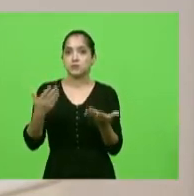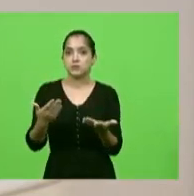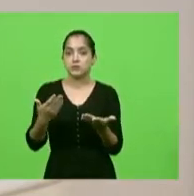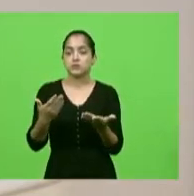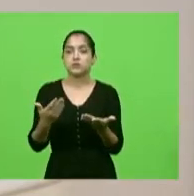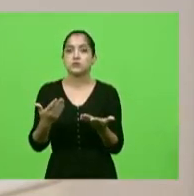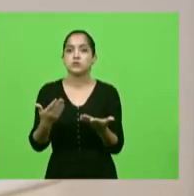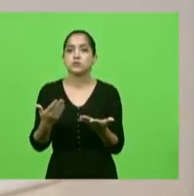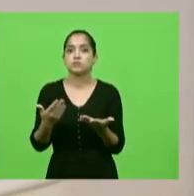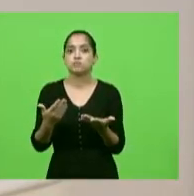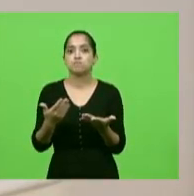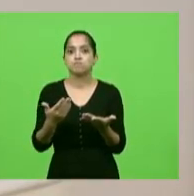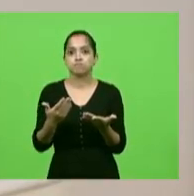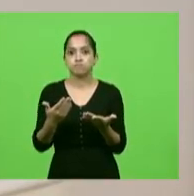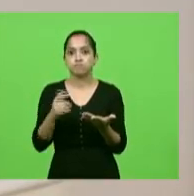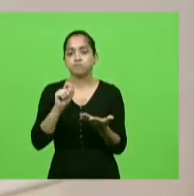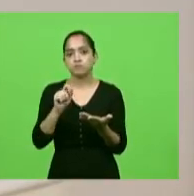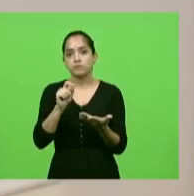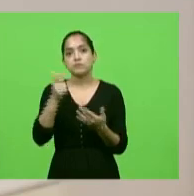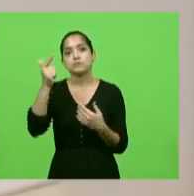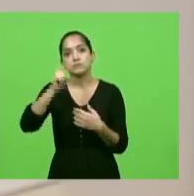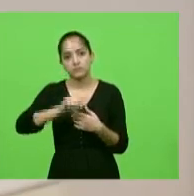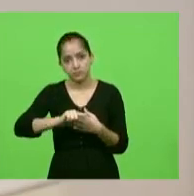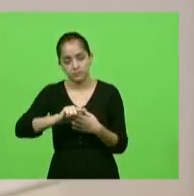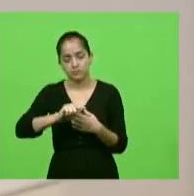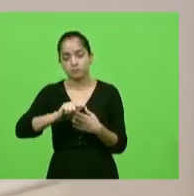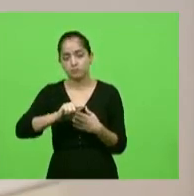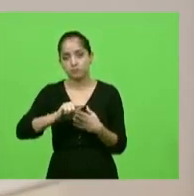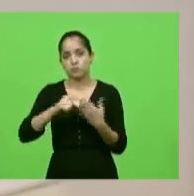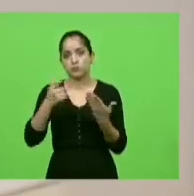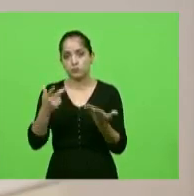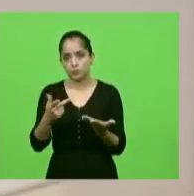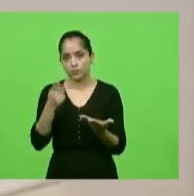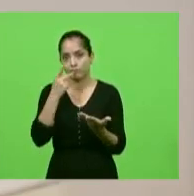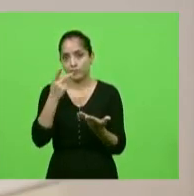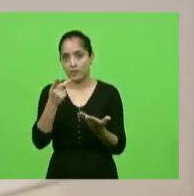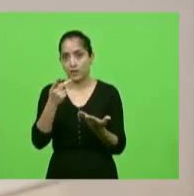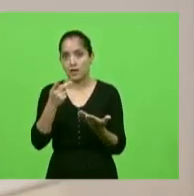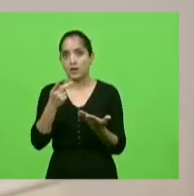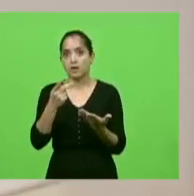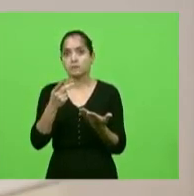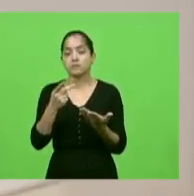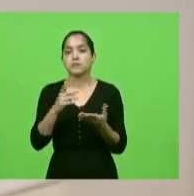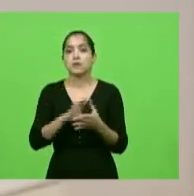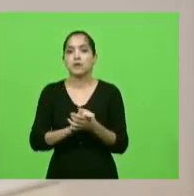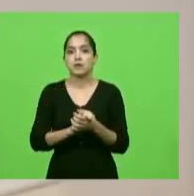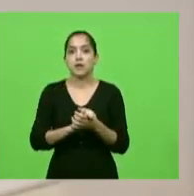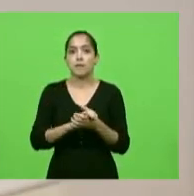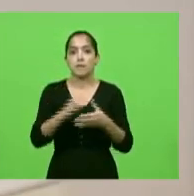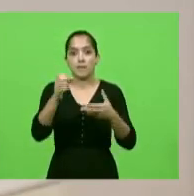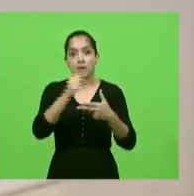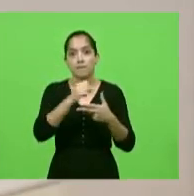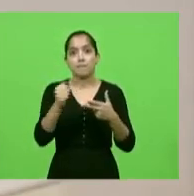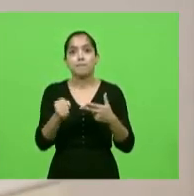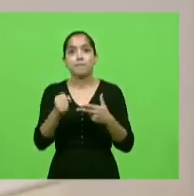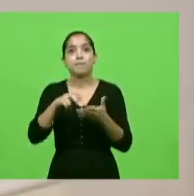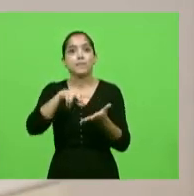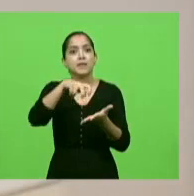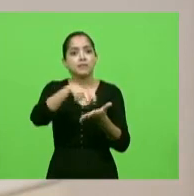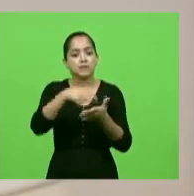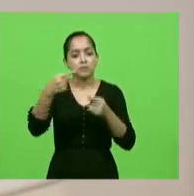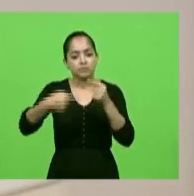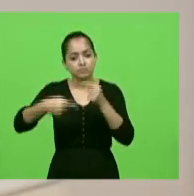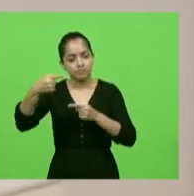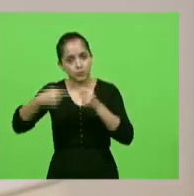não se pode deixar de repetir mais uma vez a independência das esferas penal e política, o que foi